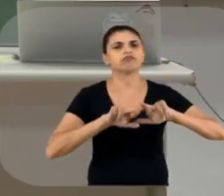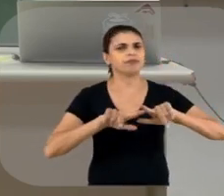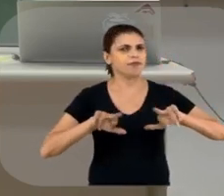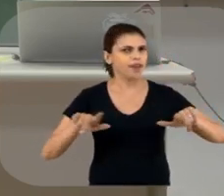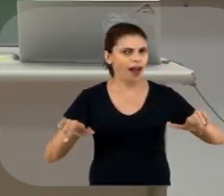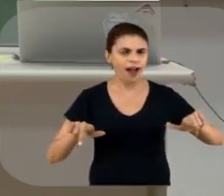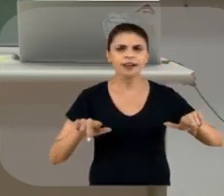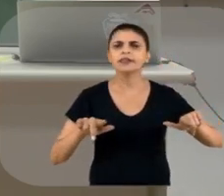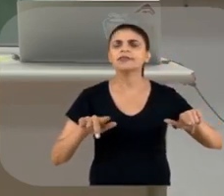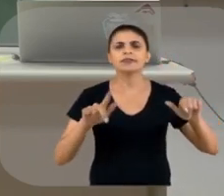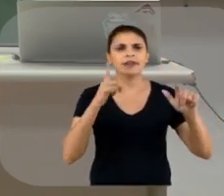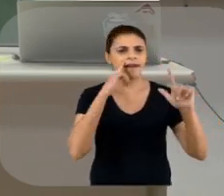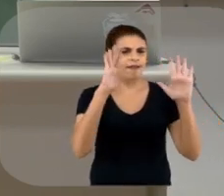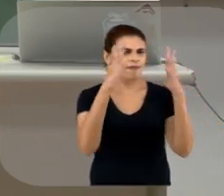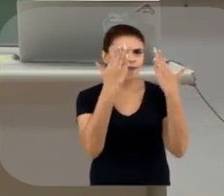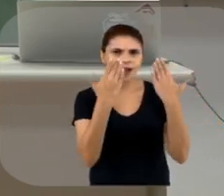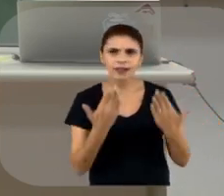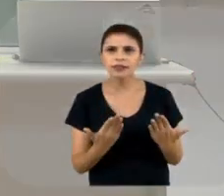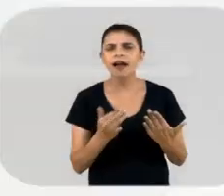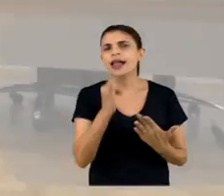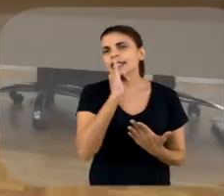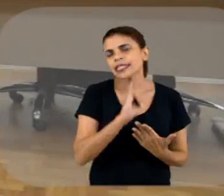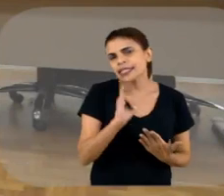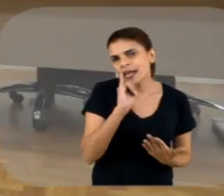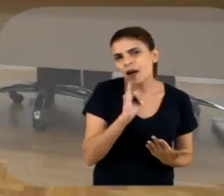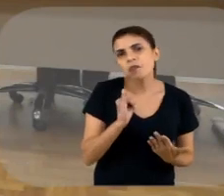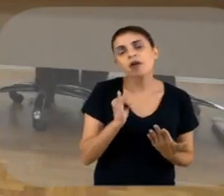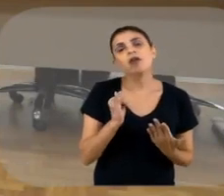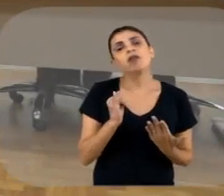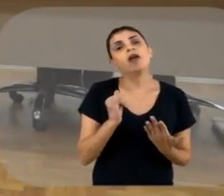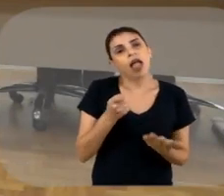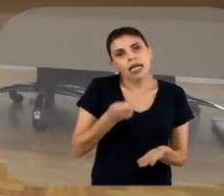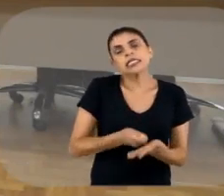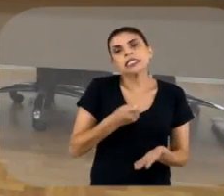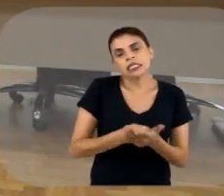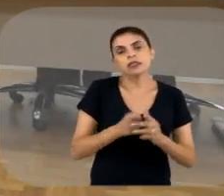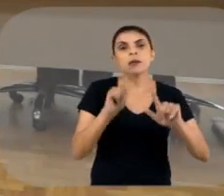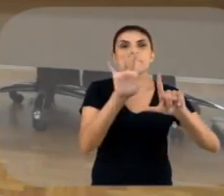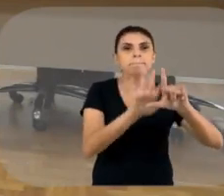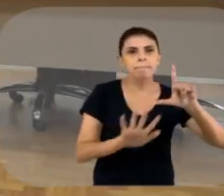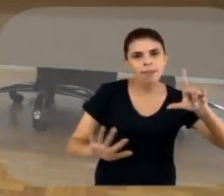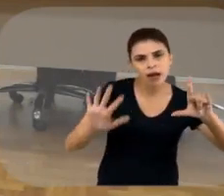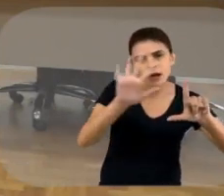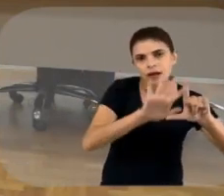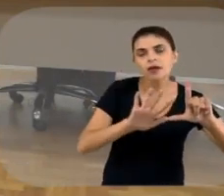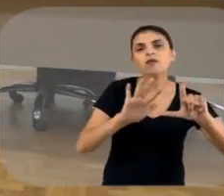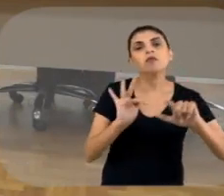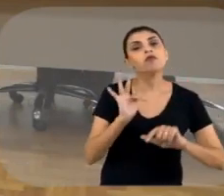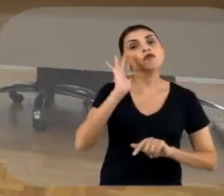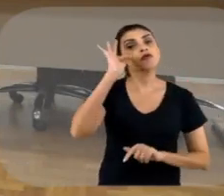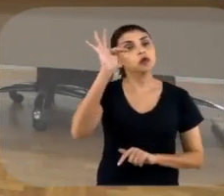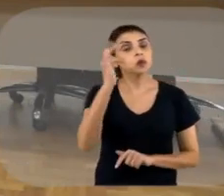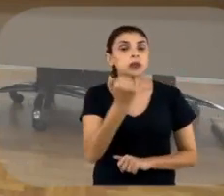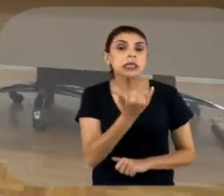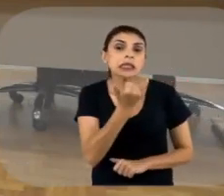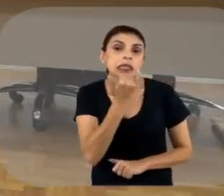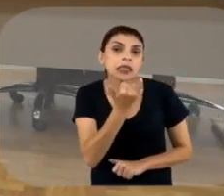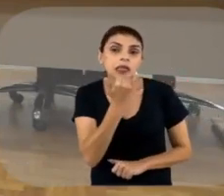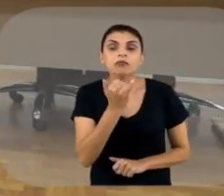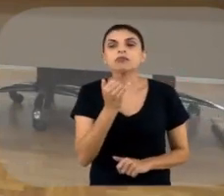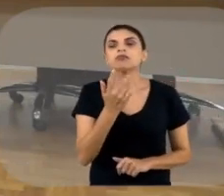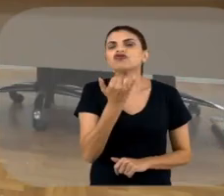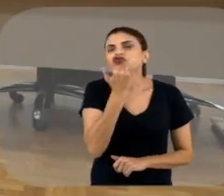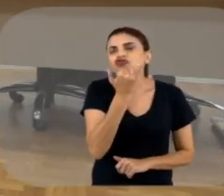várias, estamos aí vários exemplos. Então, existe essa plataforma para, de repente, ser